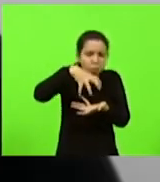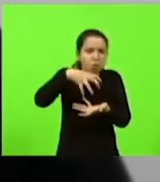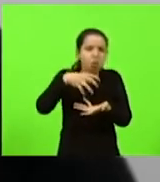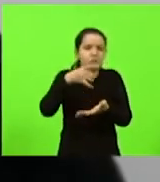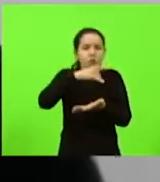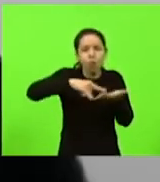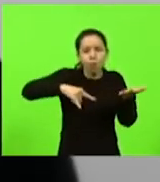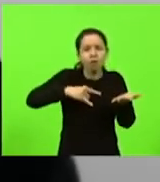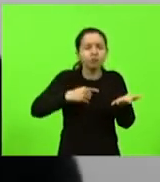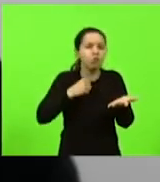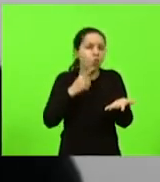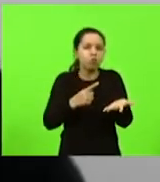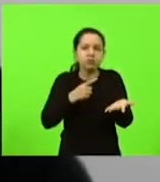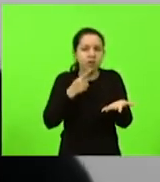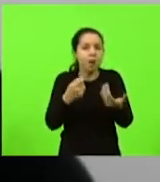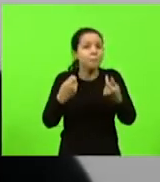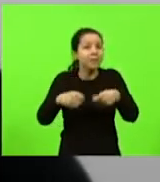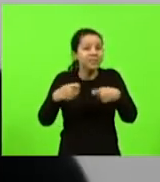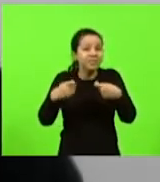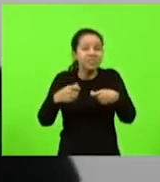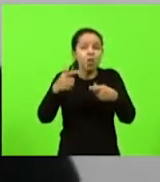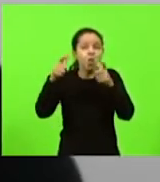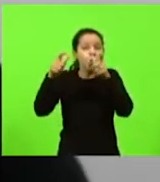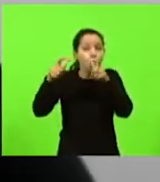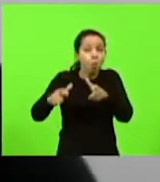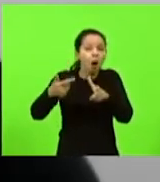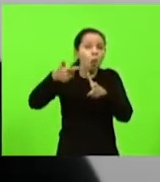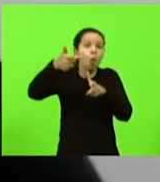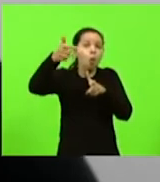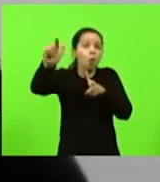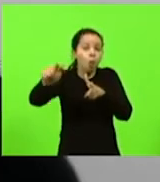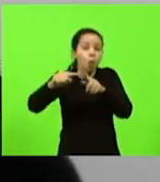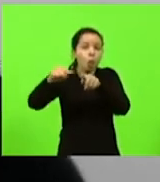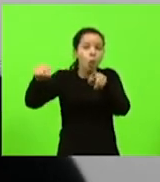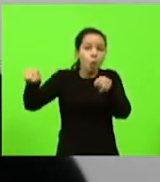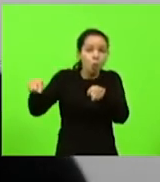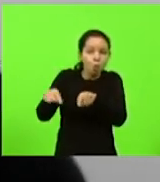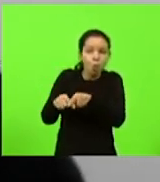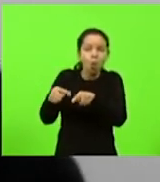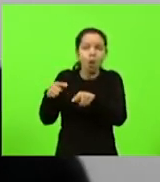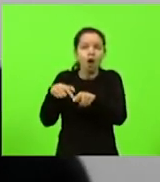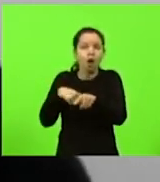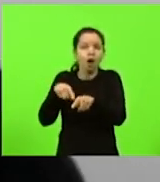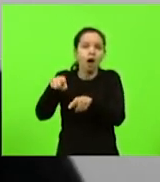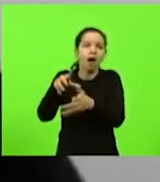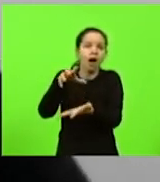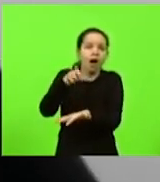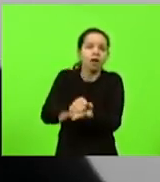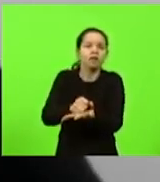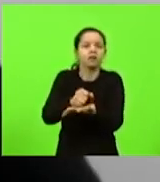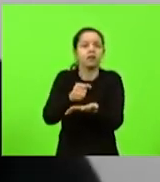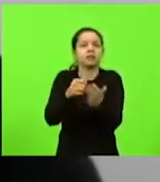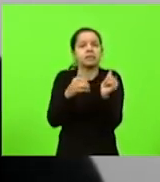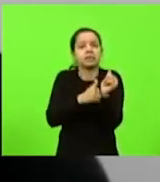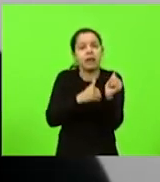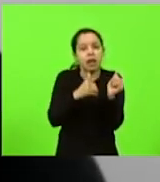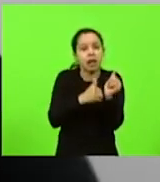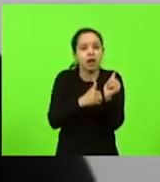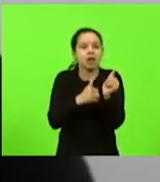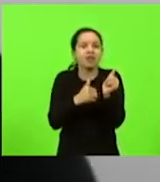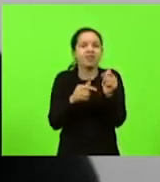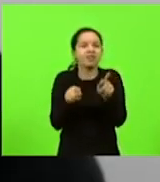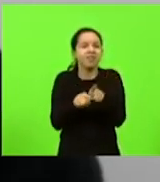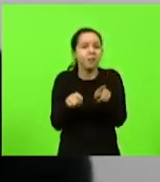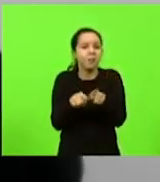para escritórios para conseguir, às vezes, inclusive, só cadastrar sua senha. E, além disso, estão lá